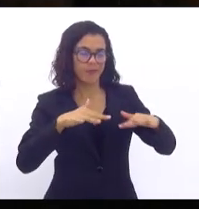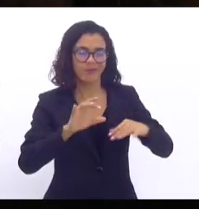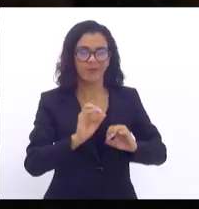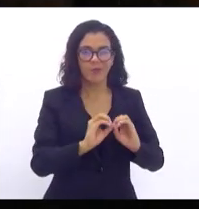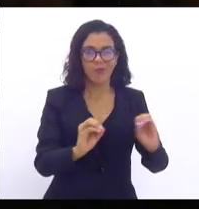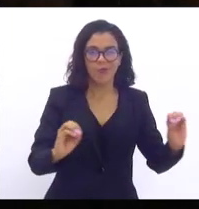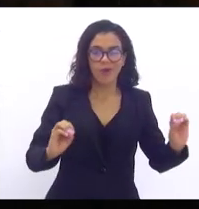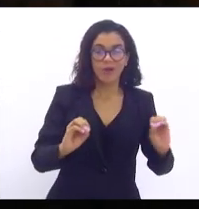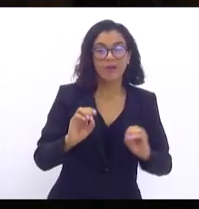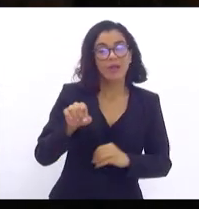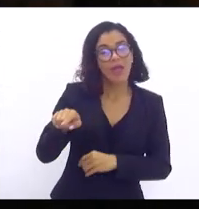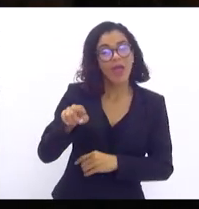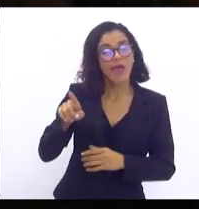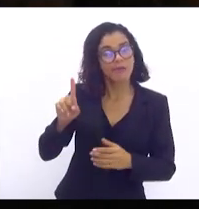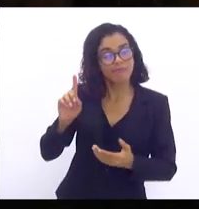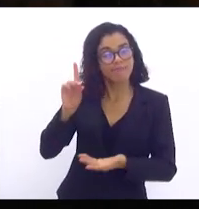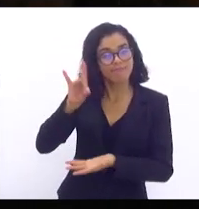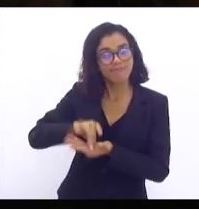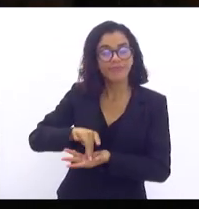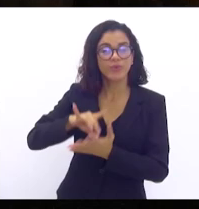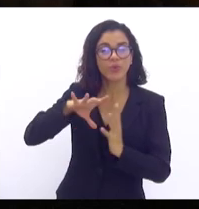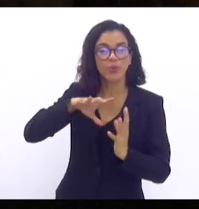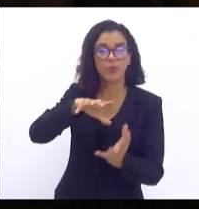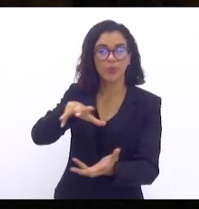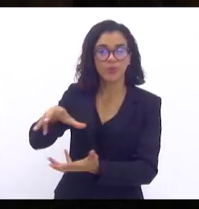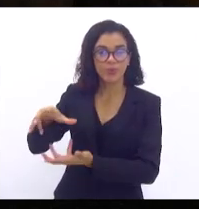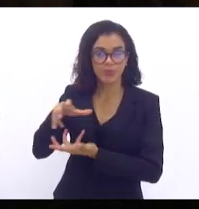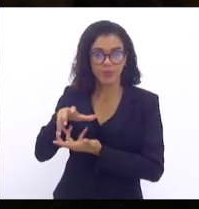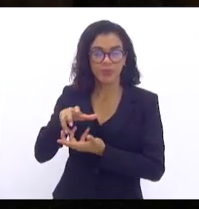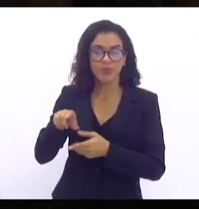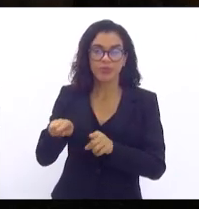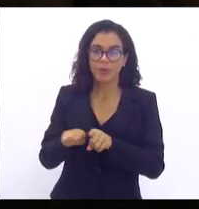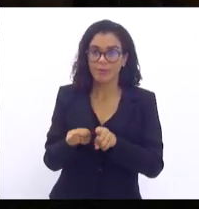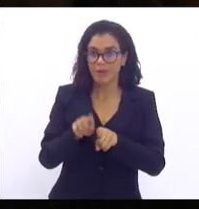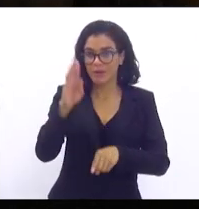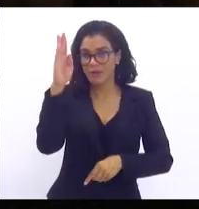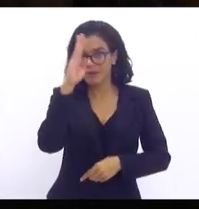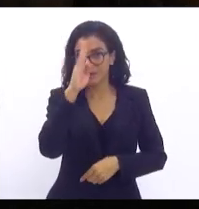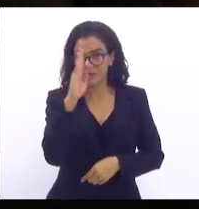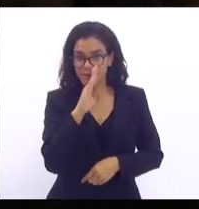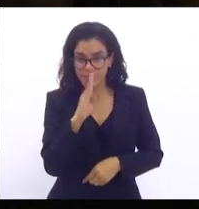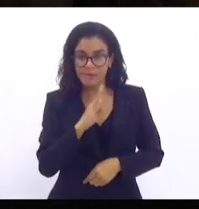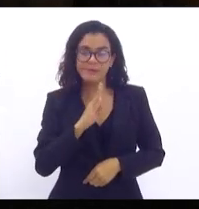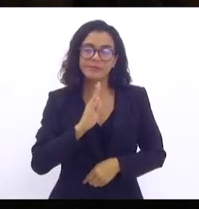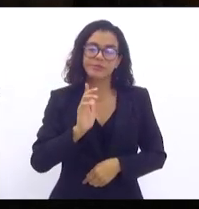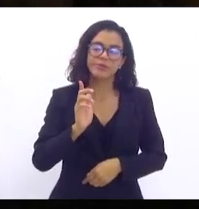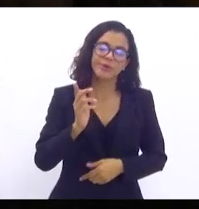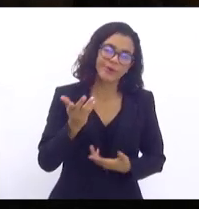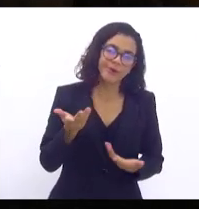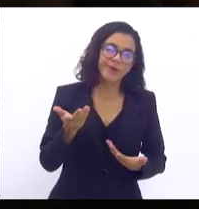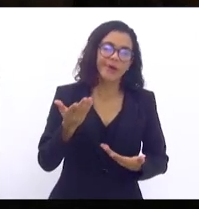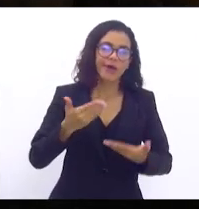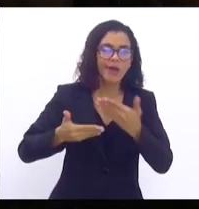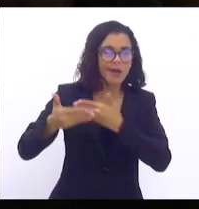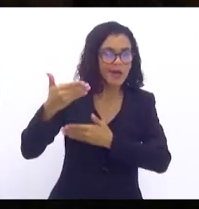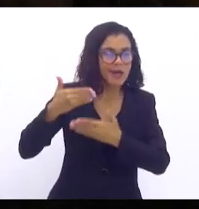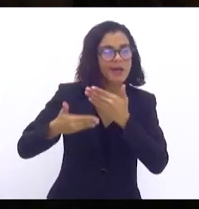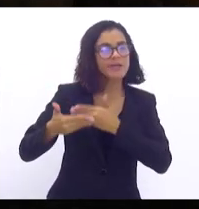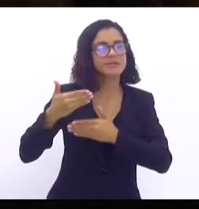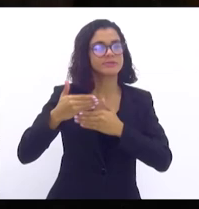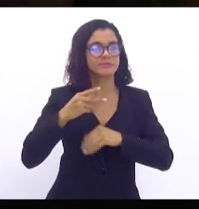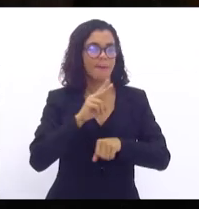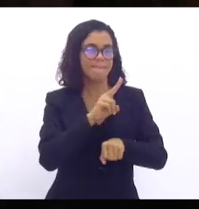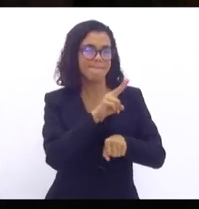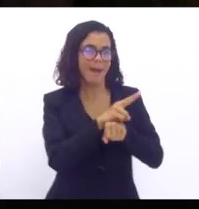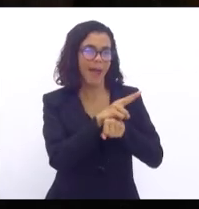acontecendo no mundo como um todo. E no Brasil, que era bem protegido,